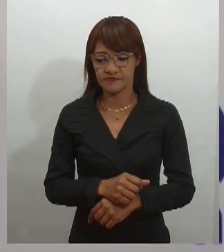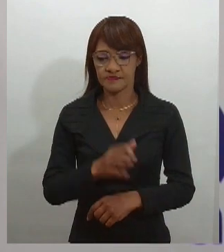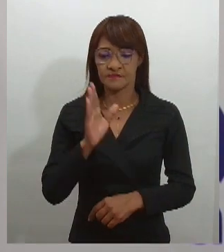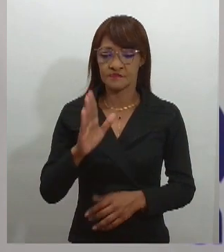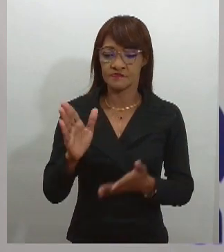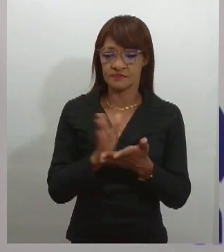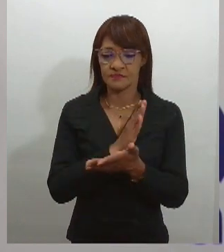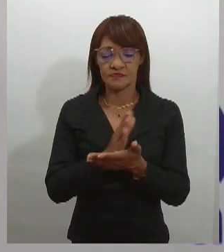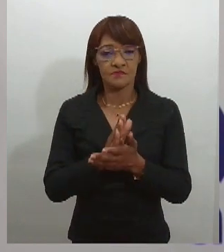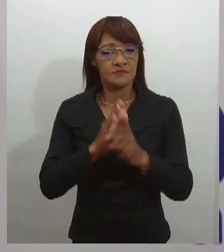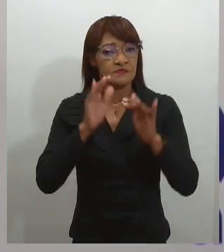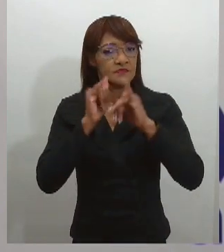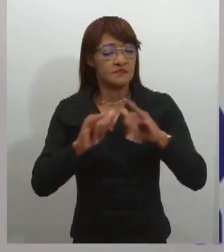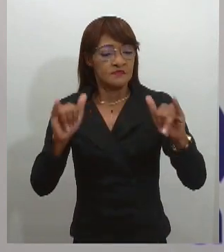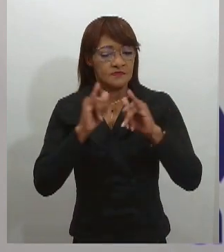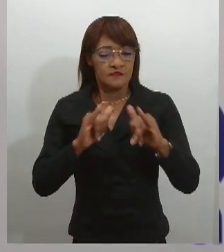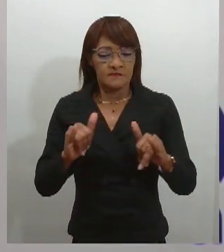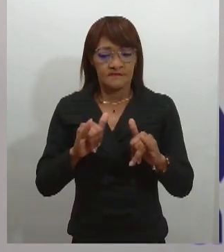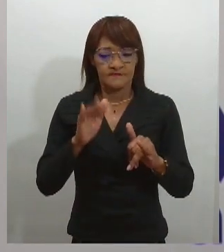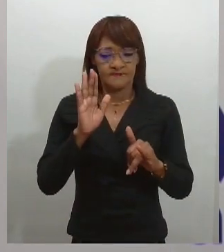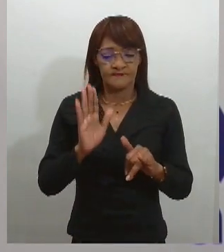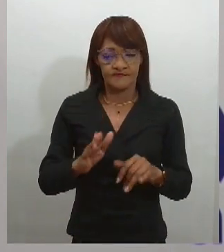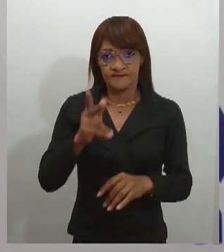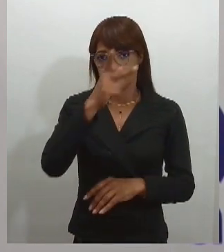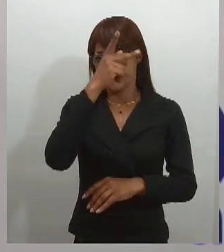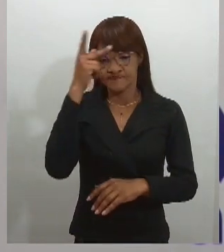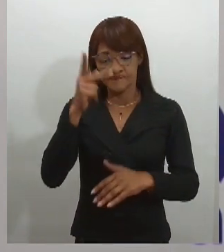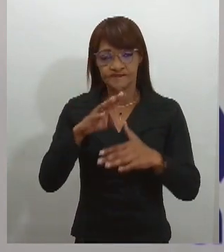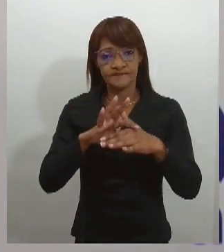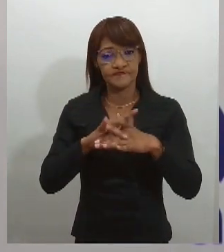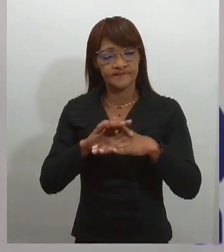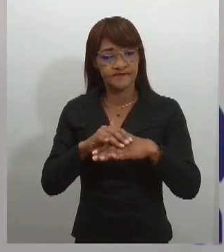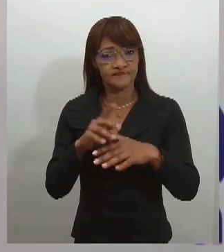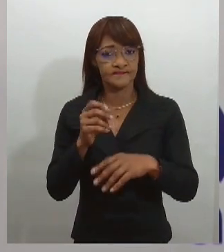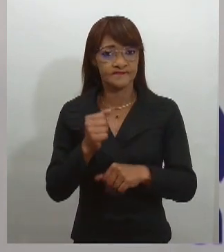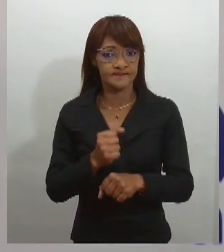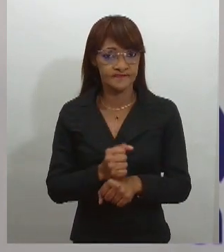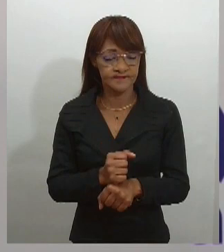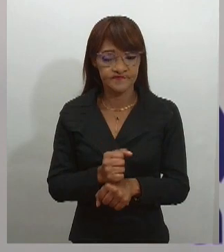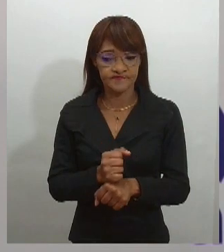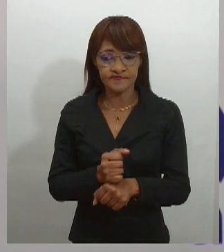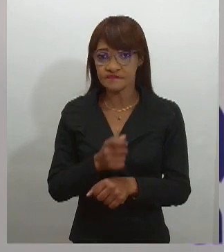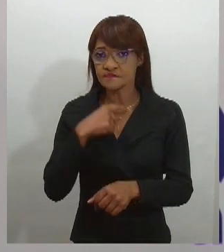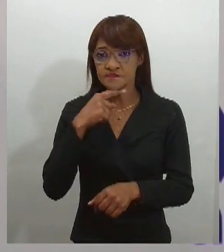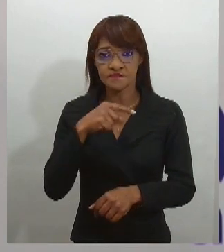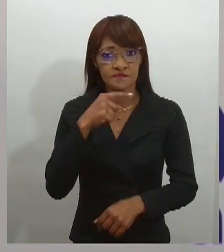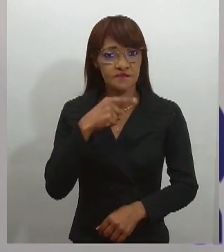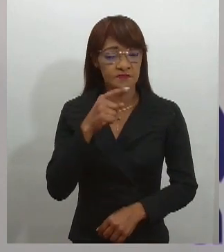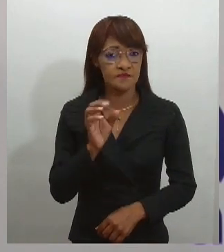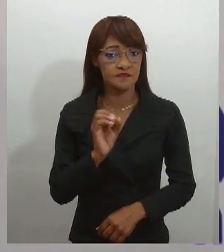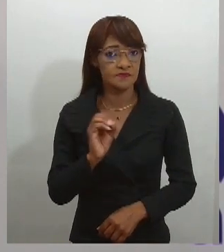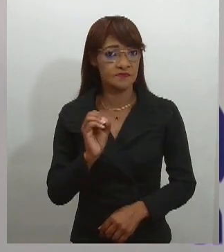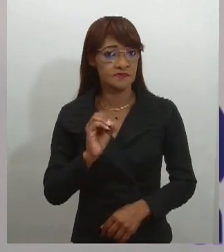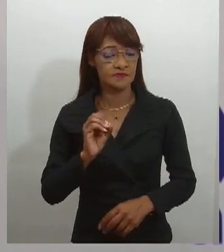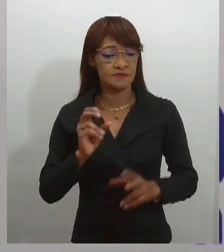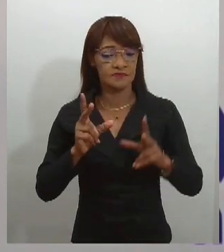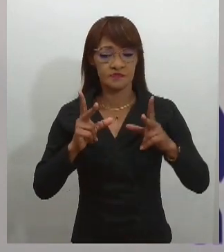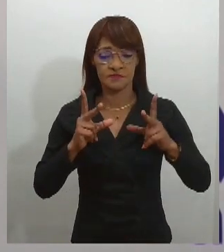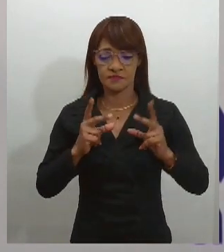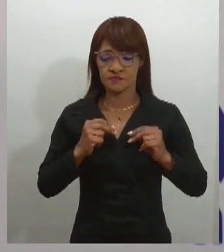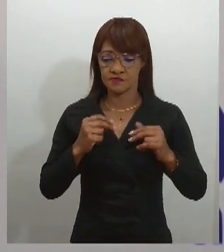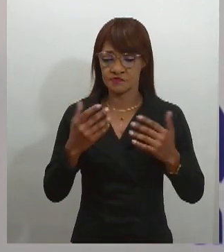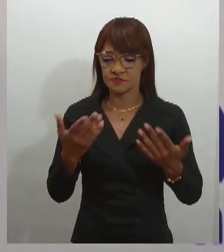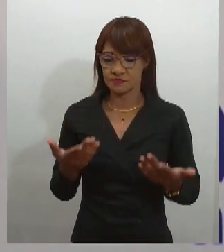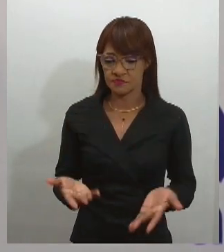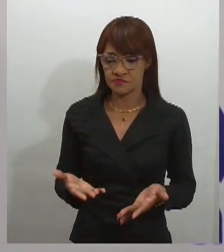alguns pacientes, né, que estão em tratamento e não estão conseguindo receber a insulina que é distribuída pelo